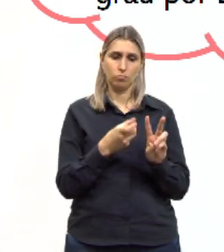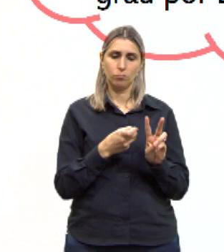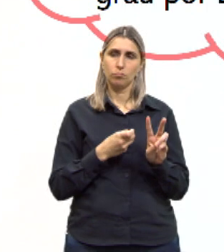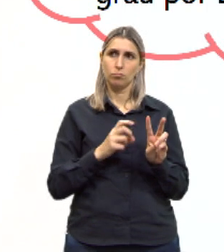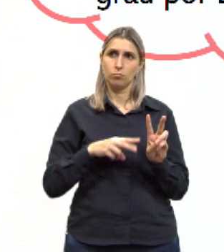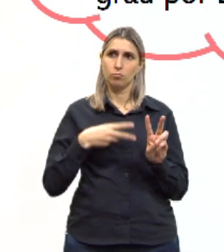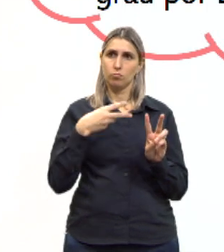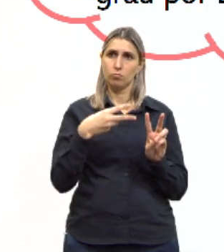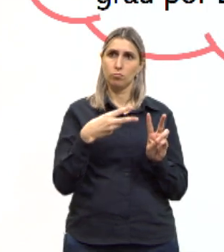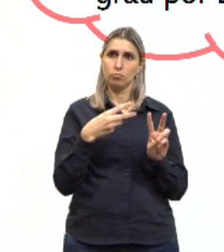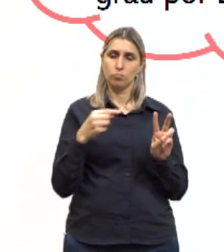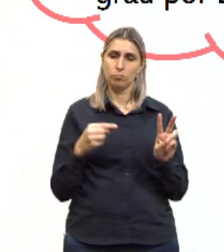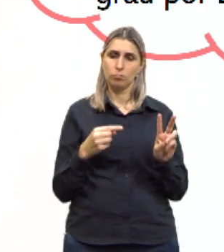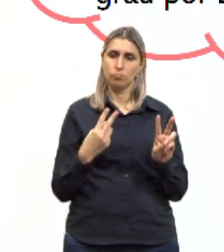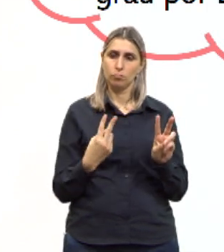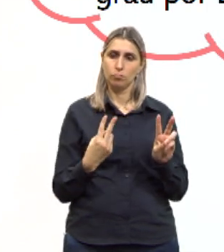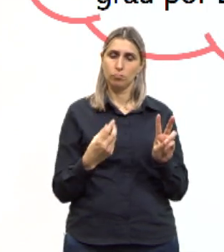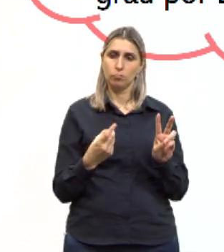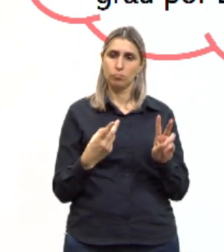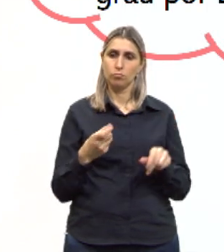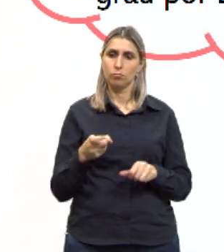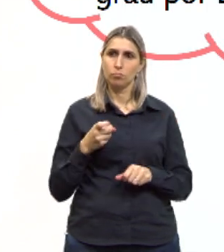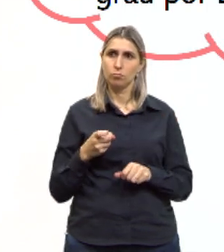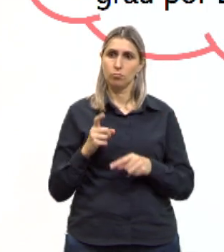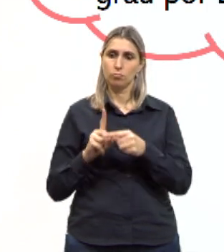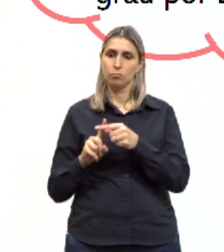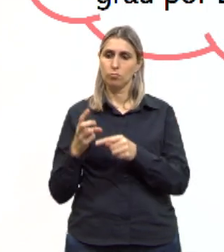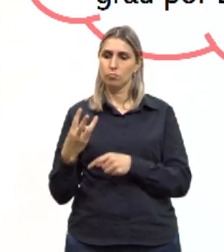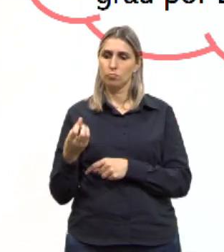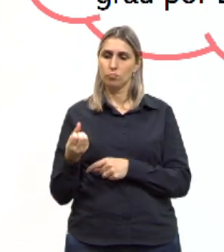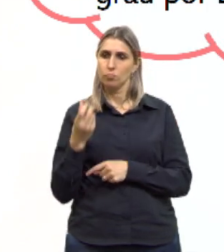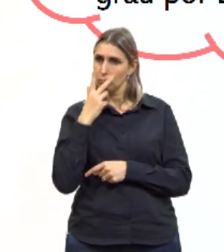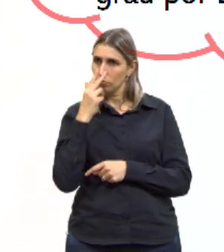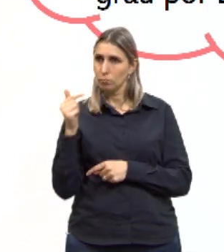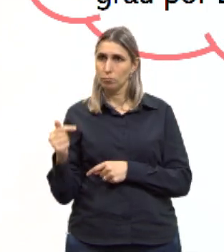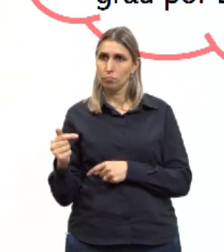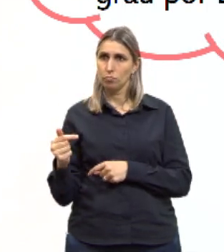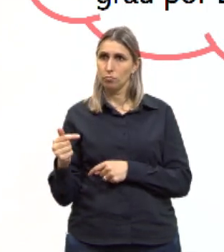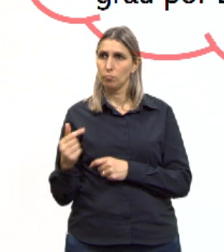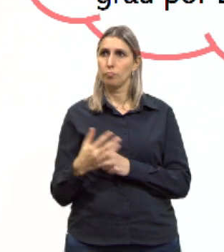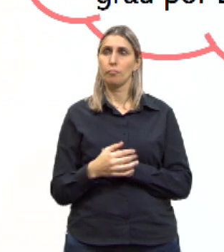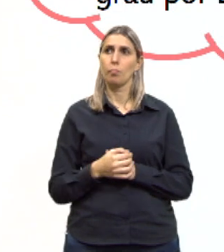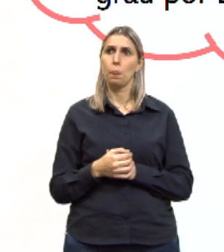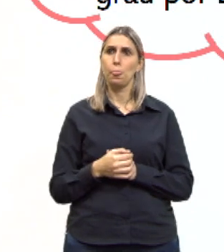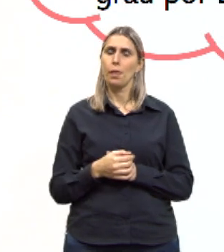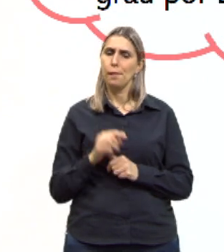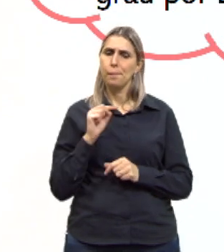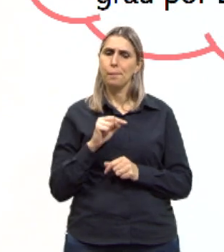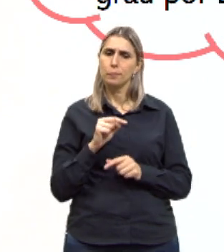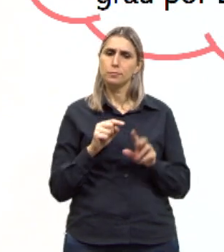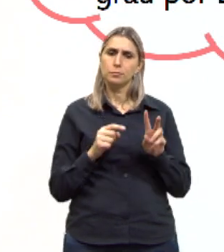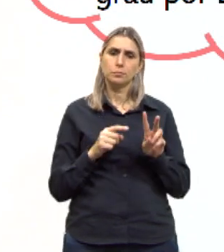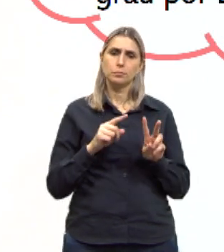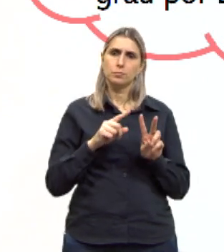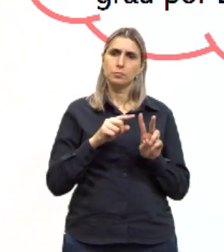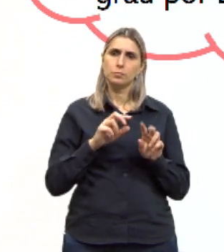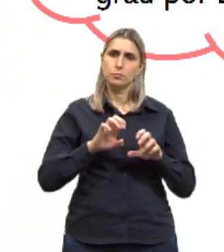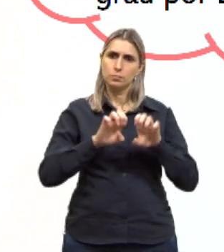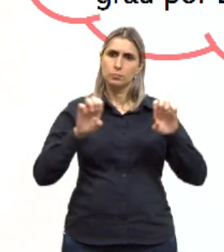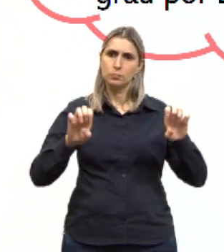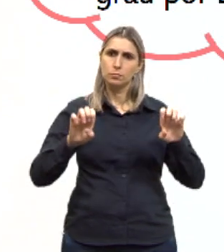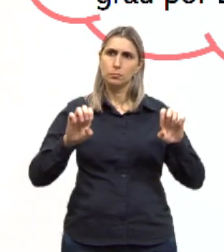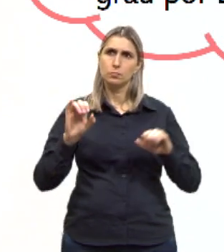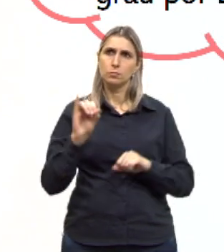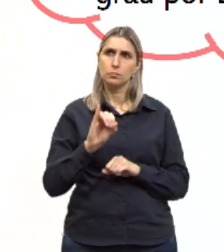ao quadrado menos 12x mais 36 igual a 7. Essa equação irracional tem que fazer o